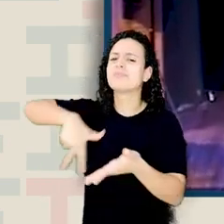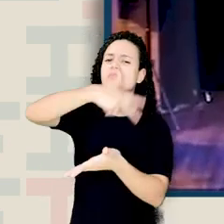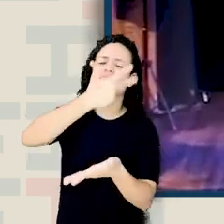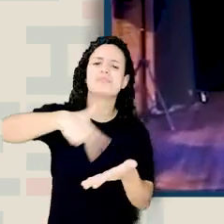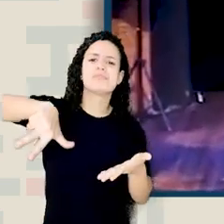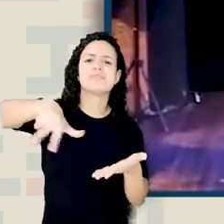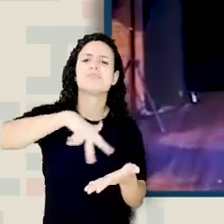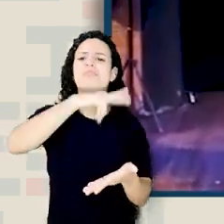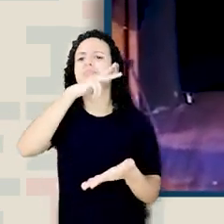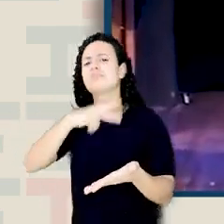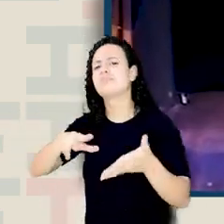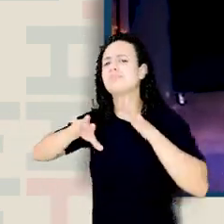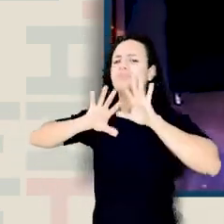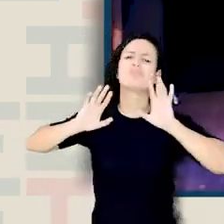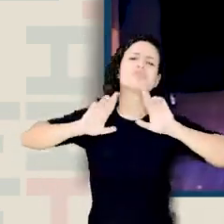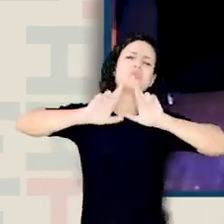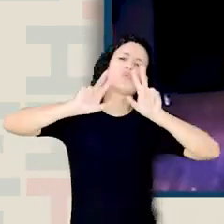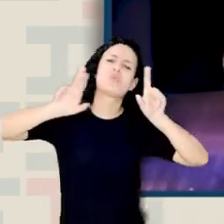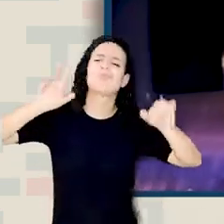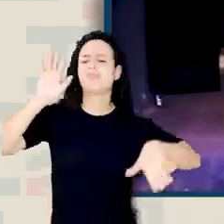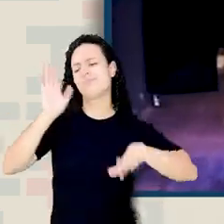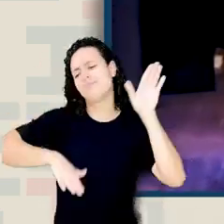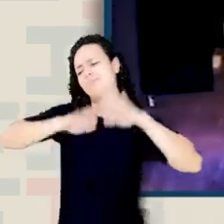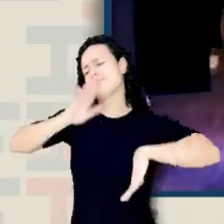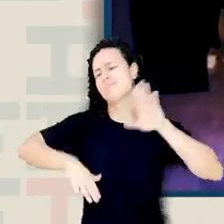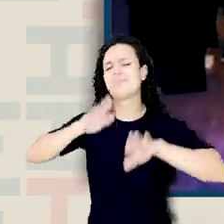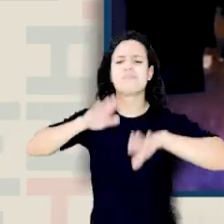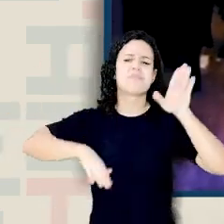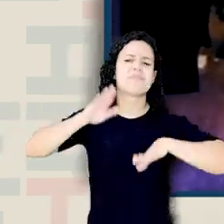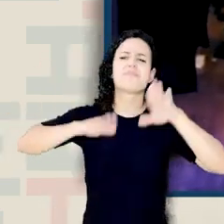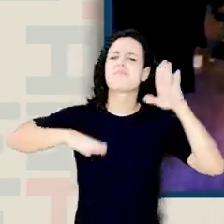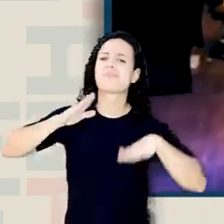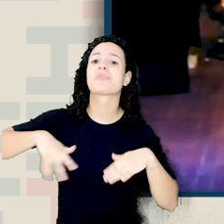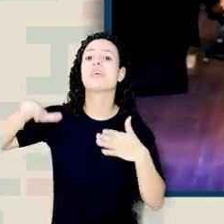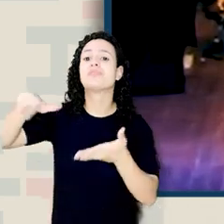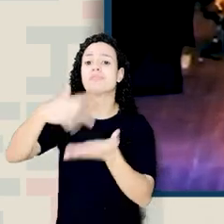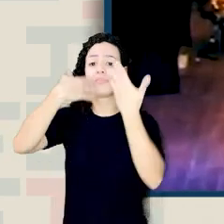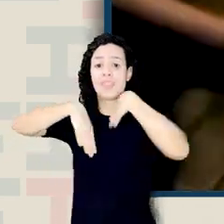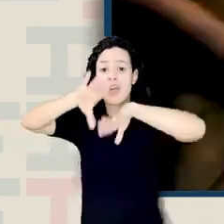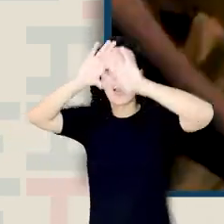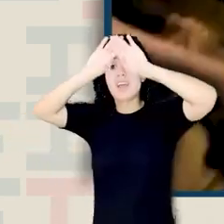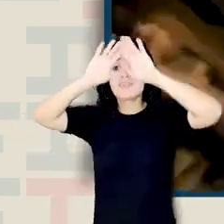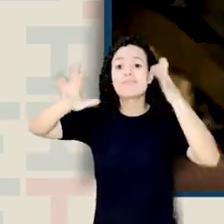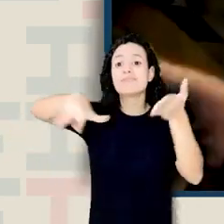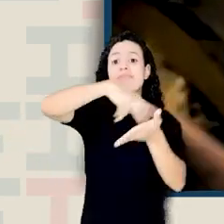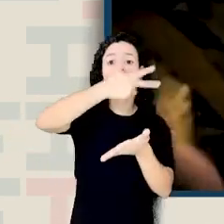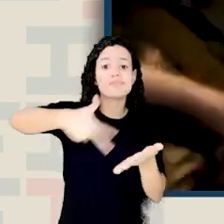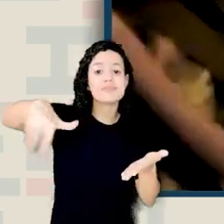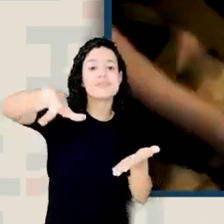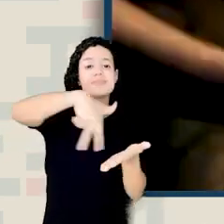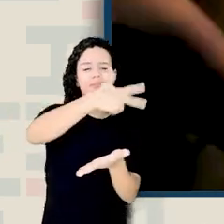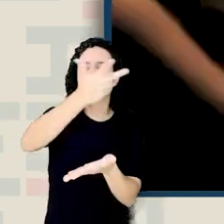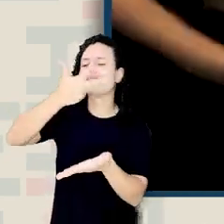Dançam as cores, o som dos tambores, dançam os orixás.